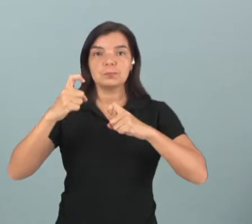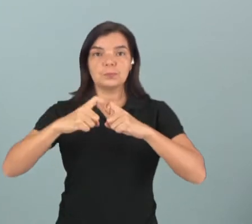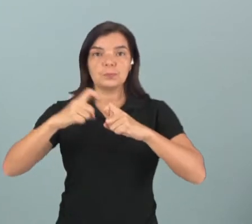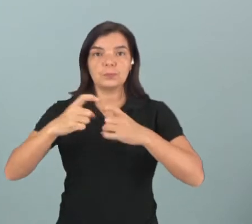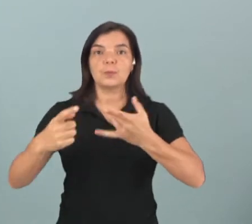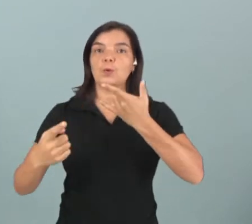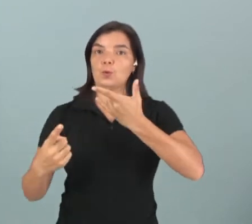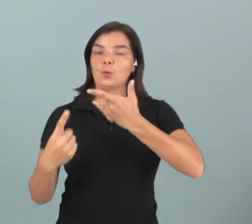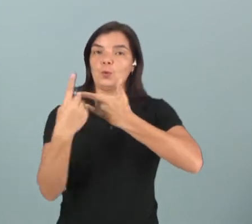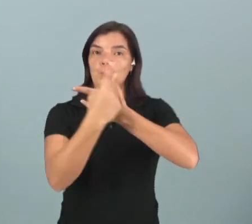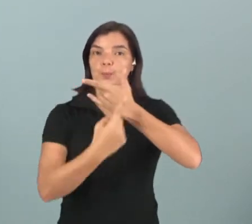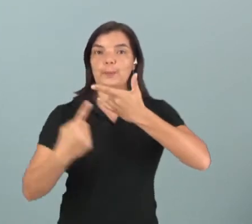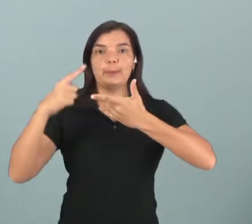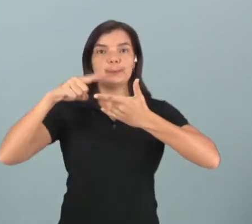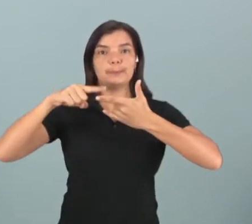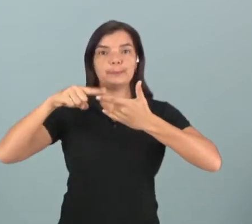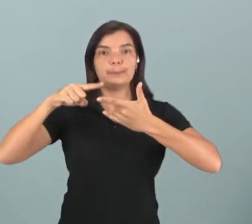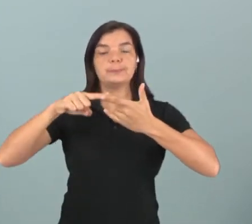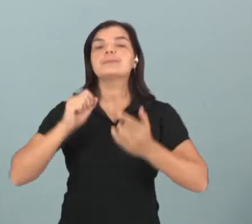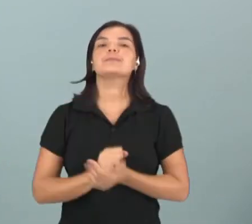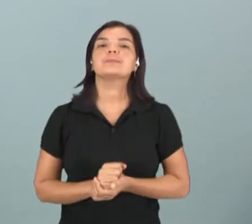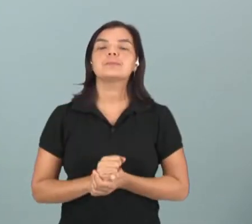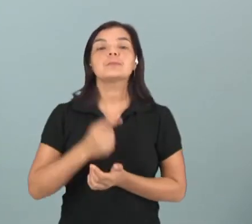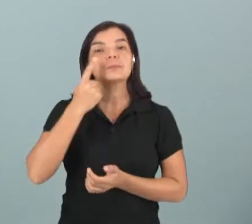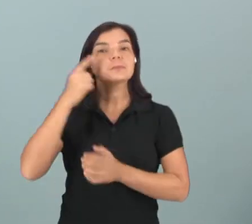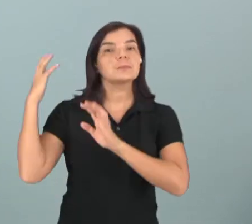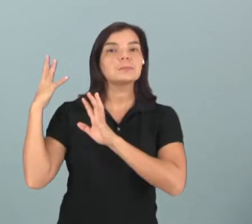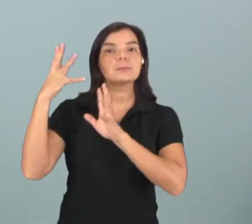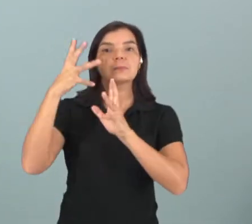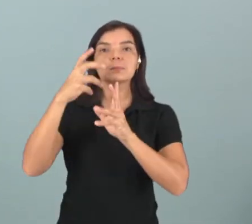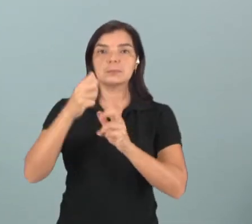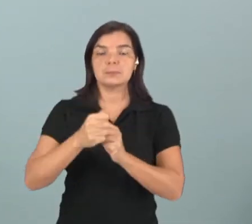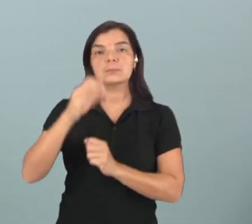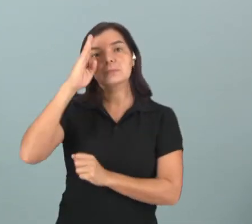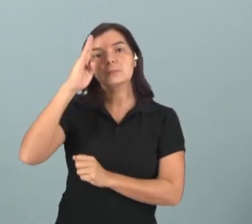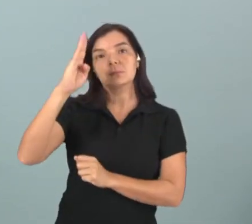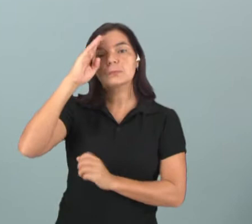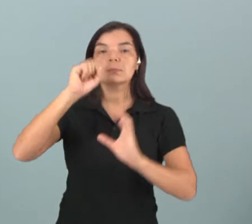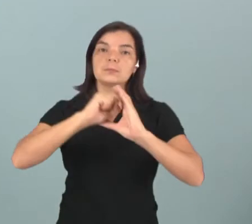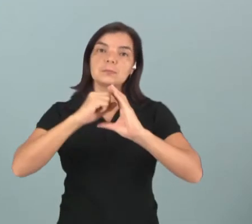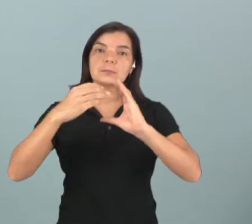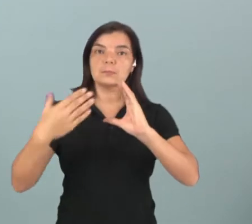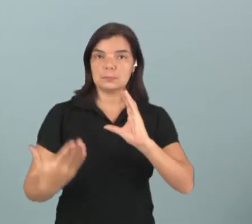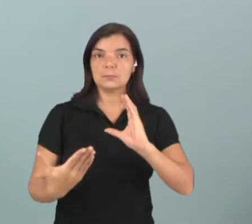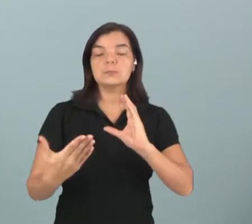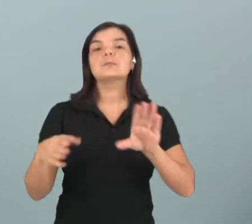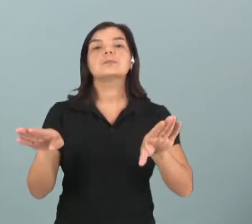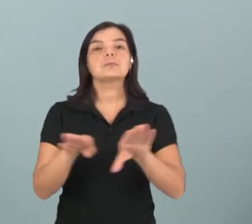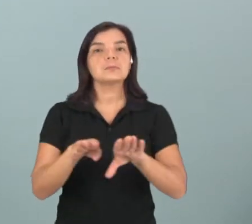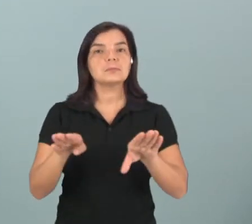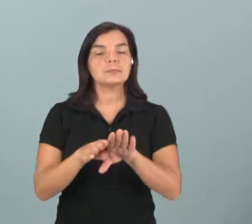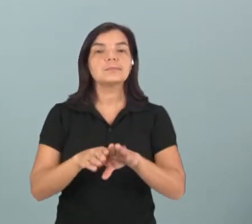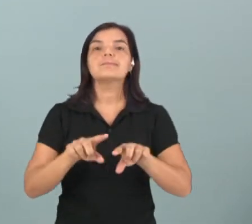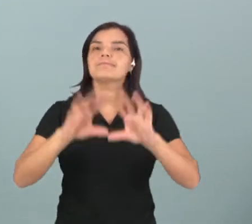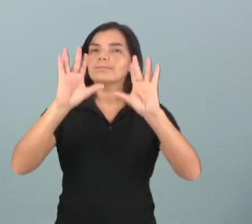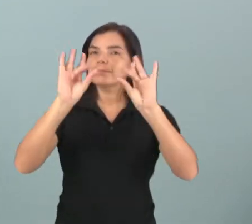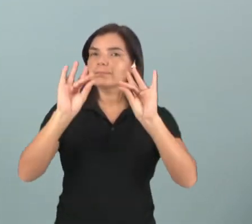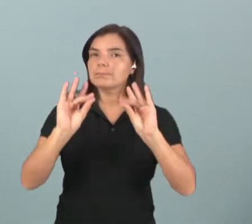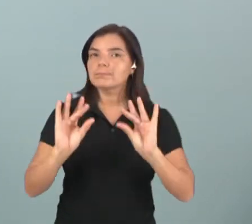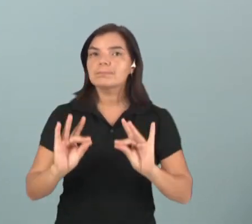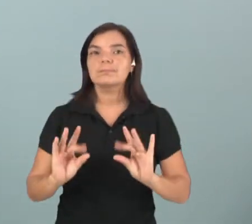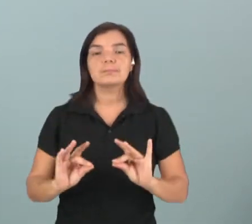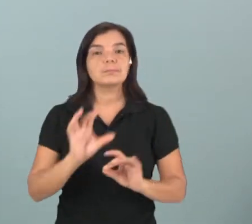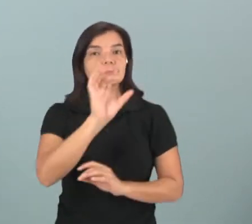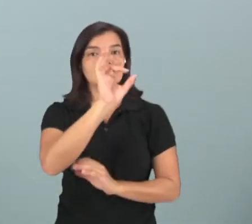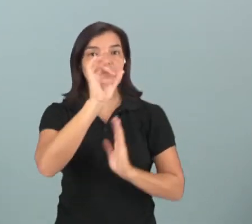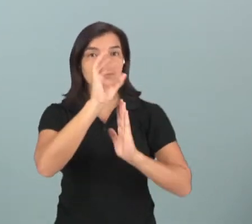sistema reprodutor masculino. Nós vamos fazer uma retomada sobre as principais características e funções, além de detalhar um pouquinho